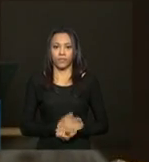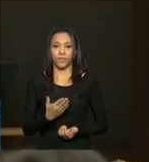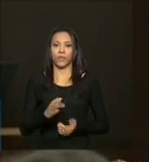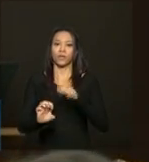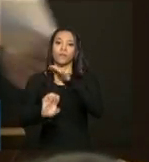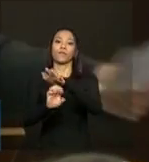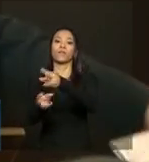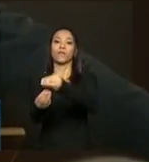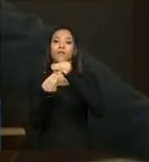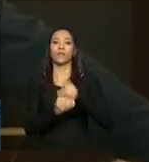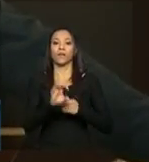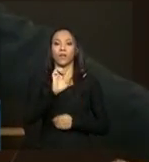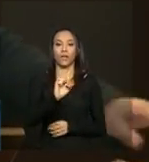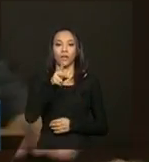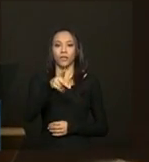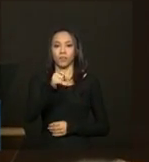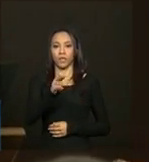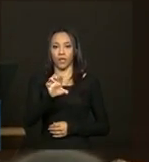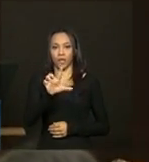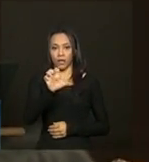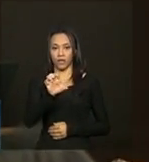Corretora Spinelli.